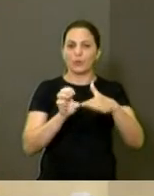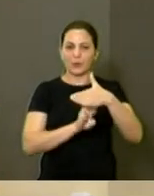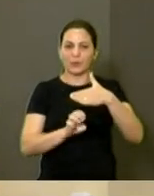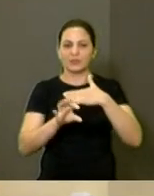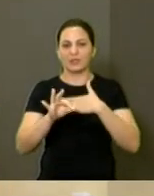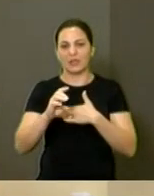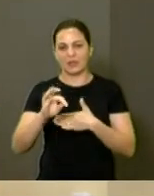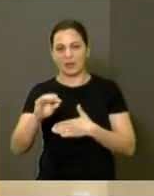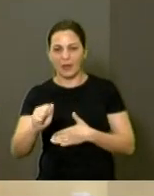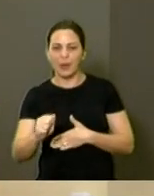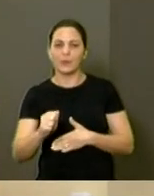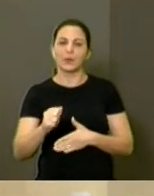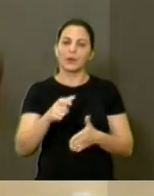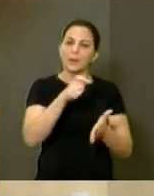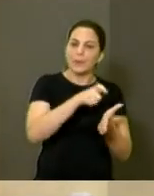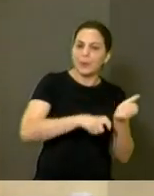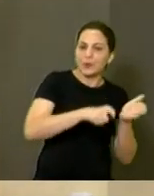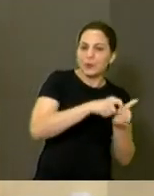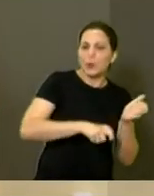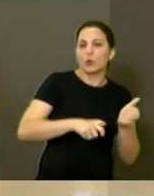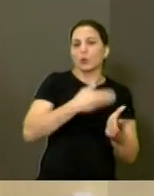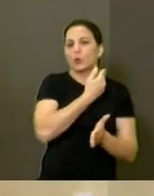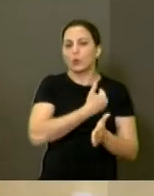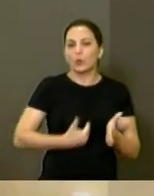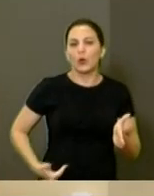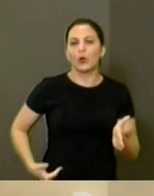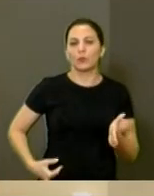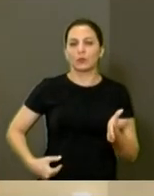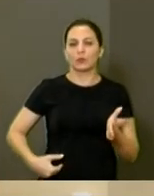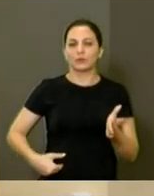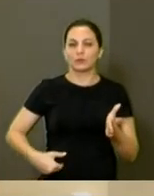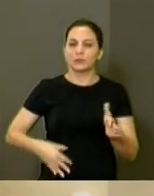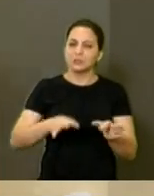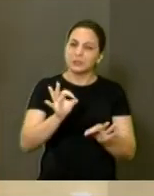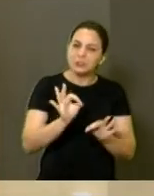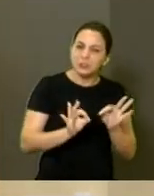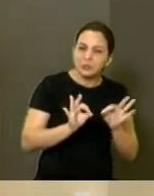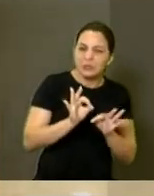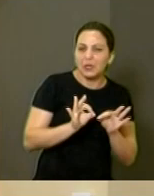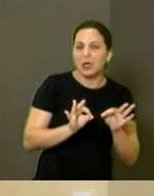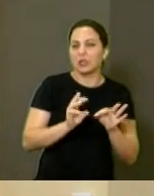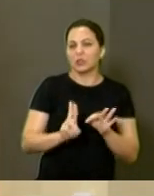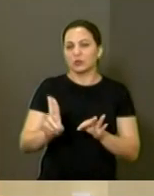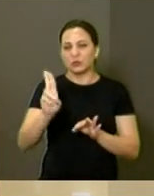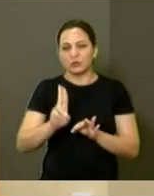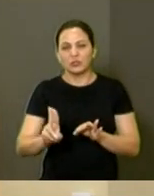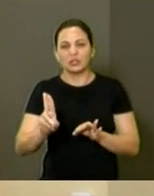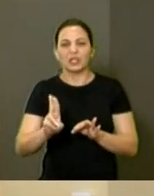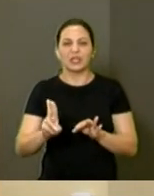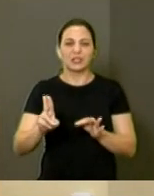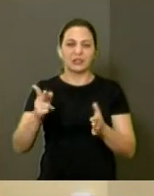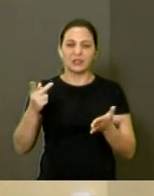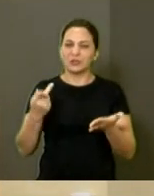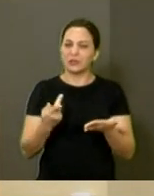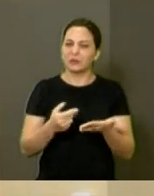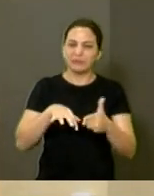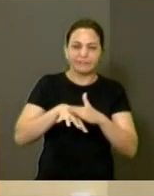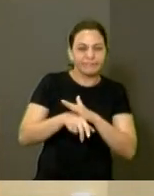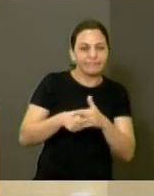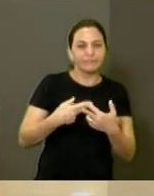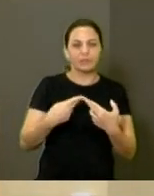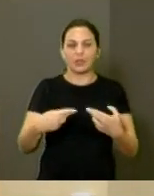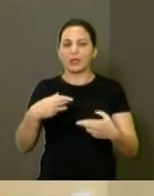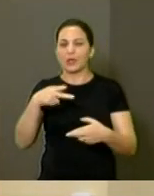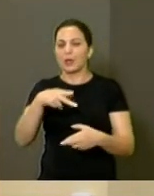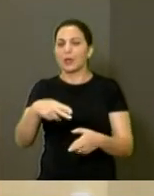porque era mesmo patrimônio público foi lapidado foi utilizado de forma sorrateira porque a prefeitura teve